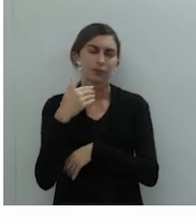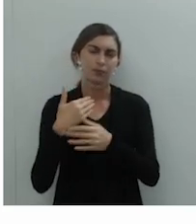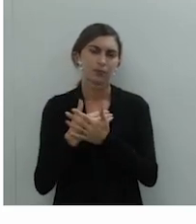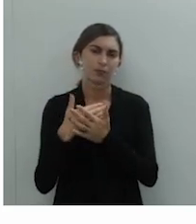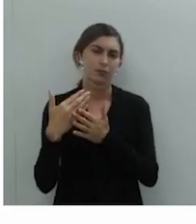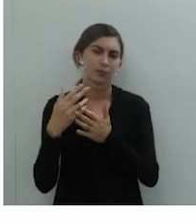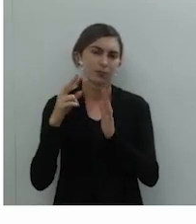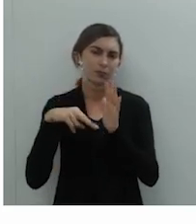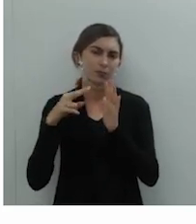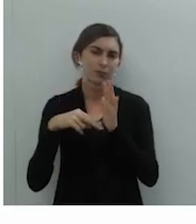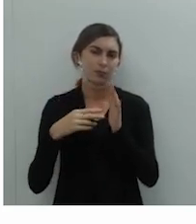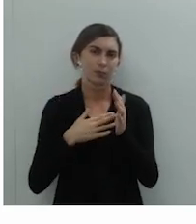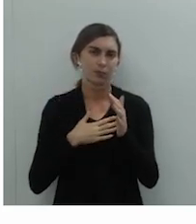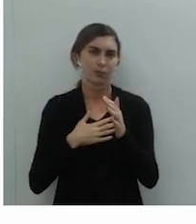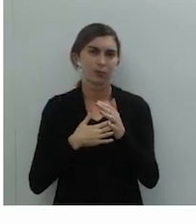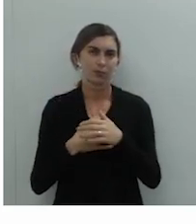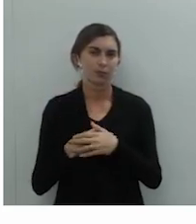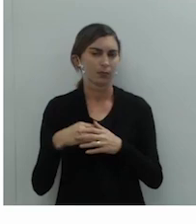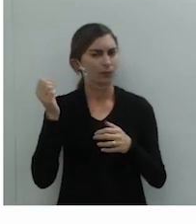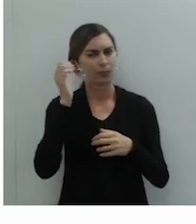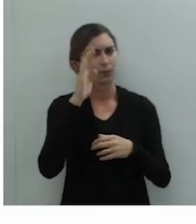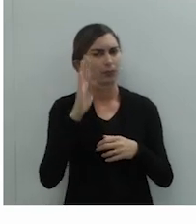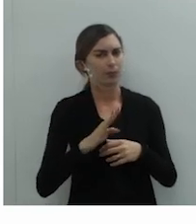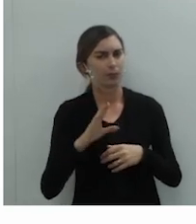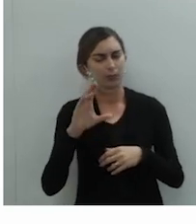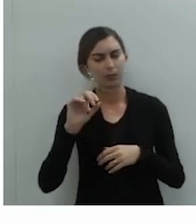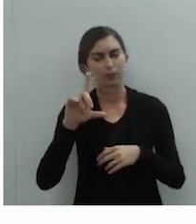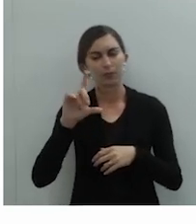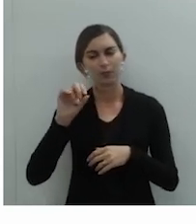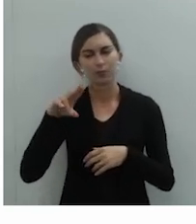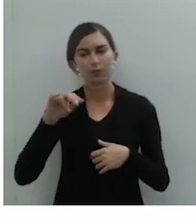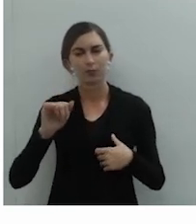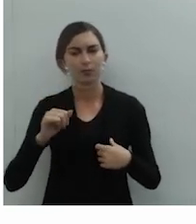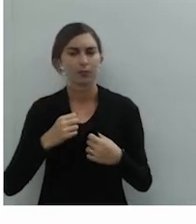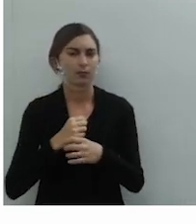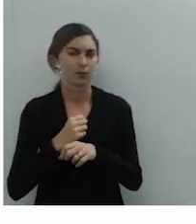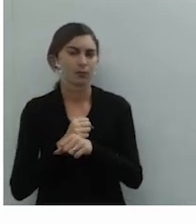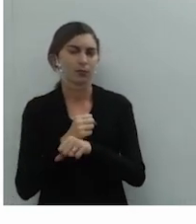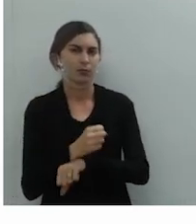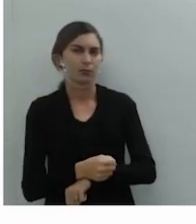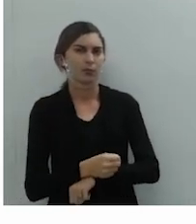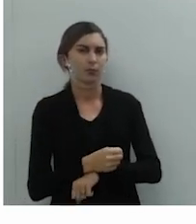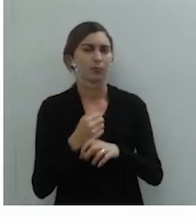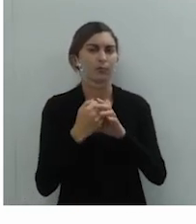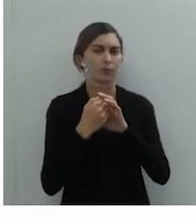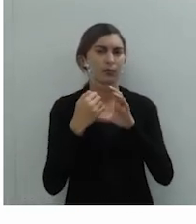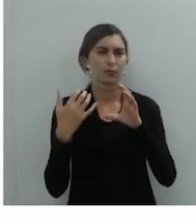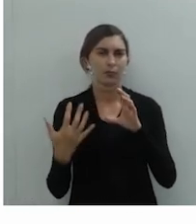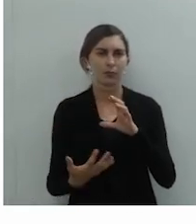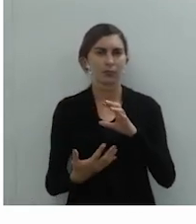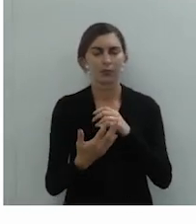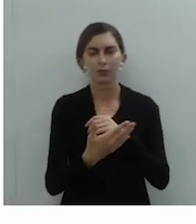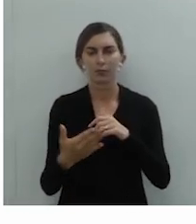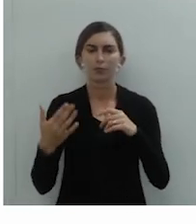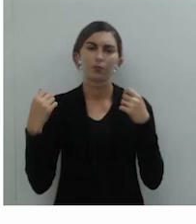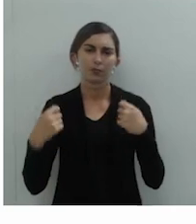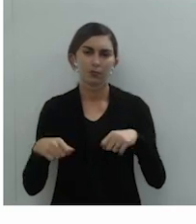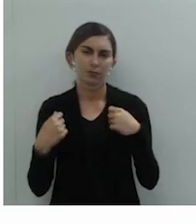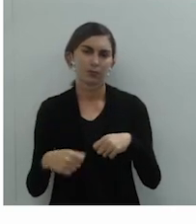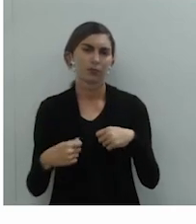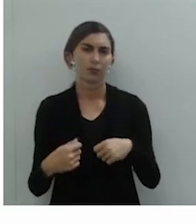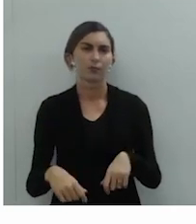Acompanhem e leiam comigo. No Brasil colônia, a escravidão caracterizou-se